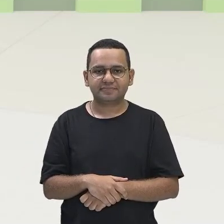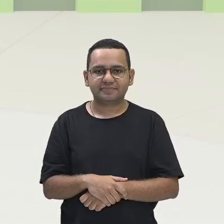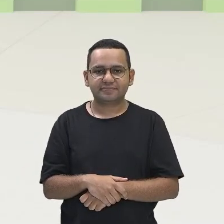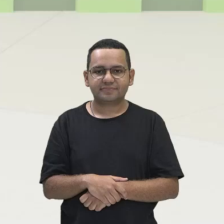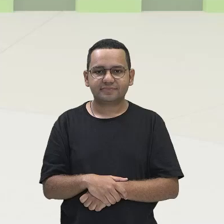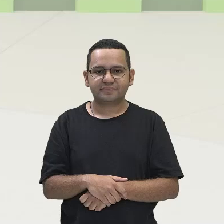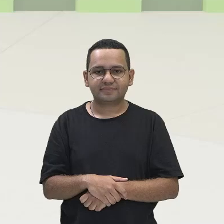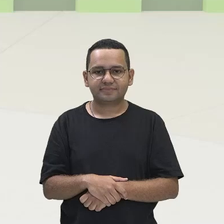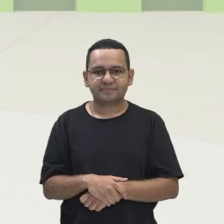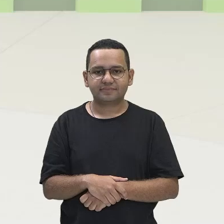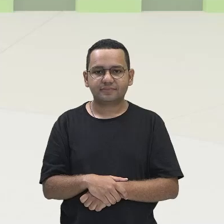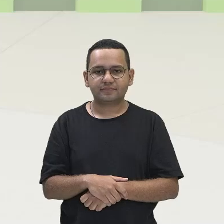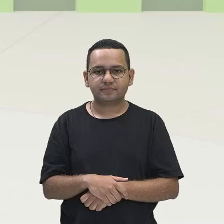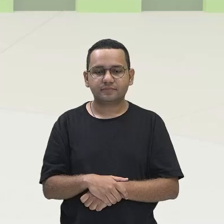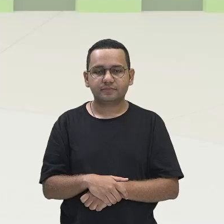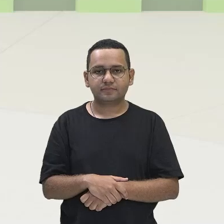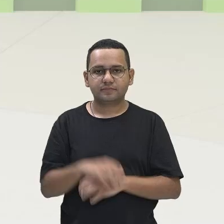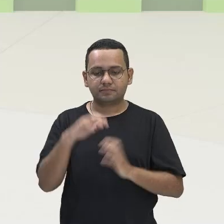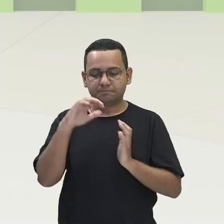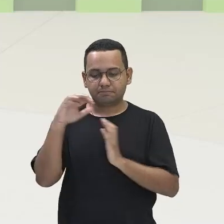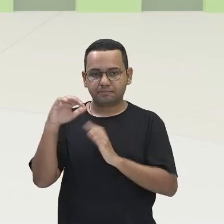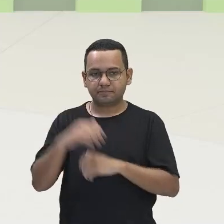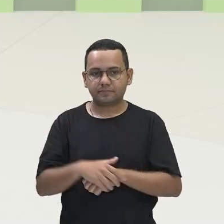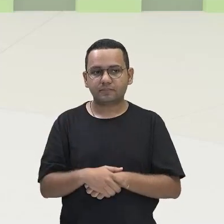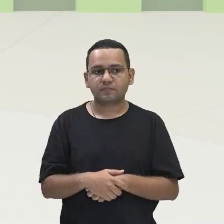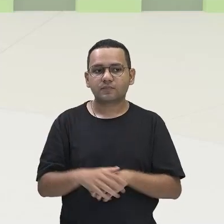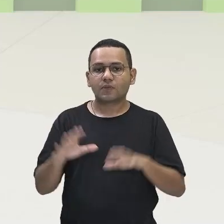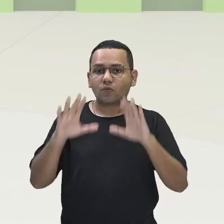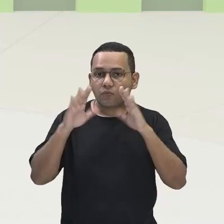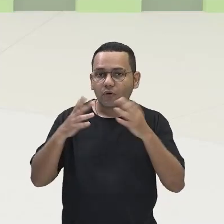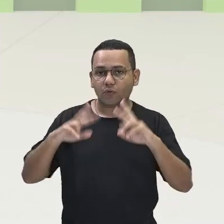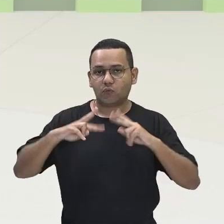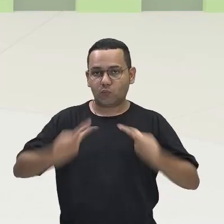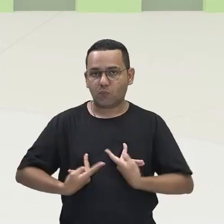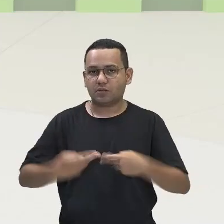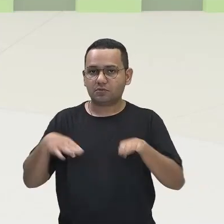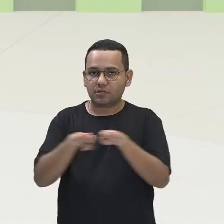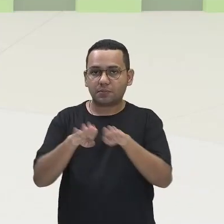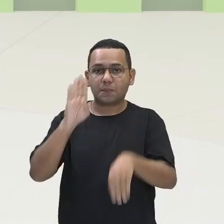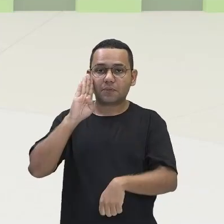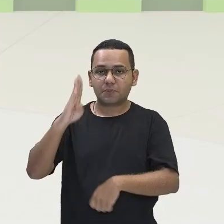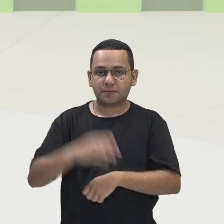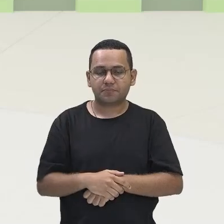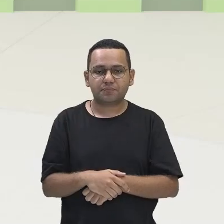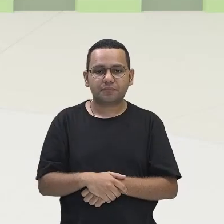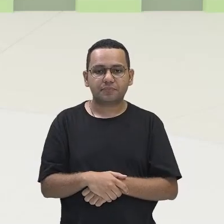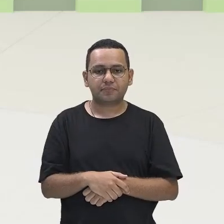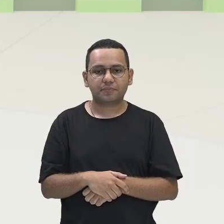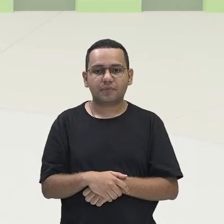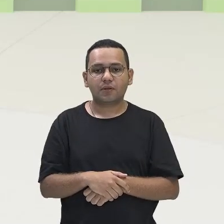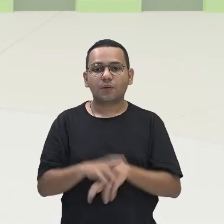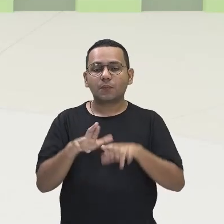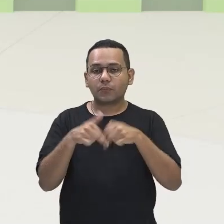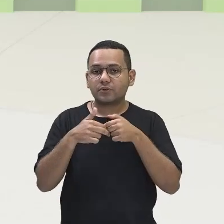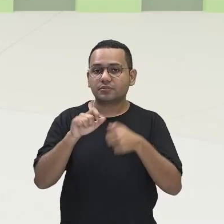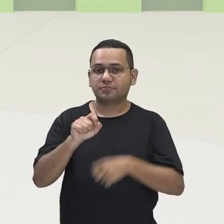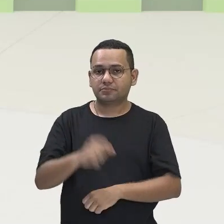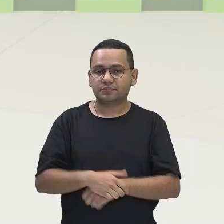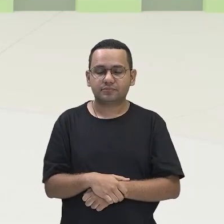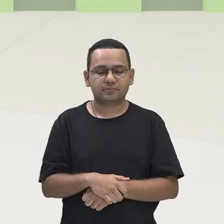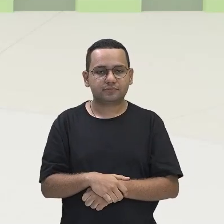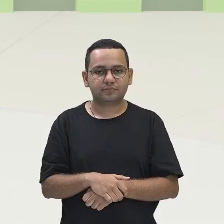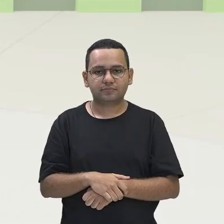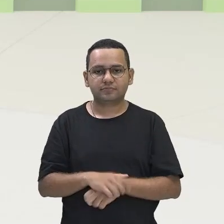a partir do momento que o homem está inserido neste ambiente, que ele chega em um